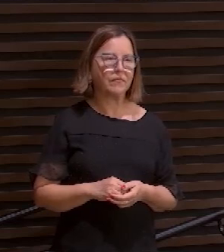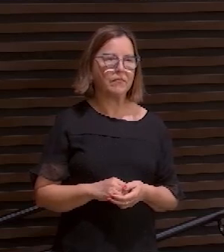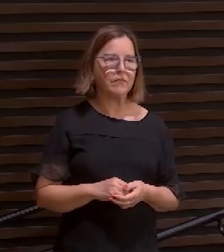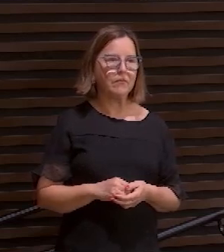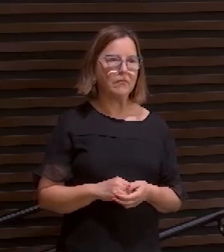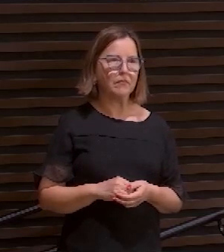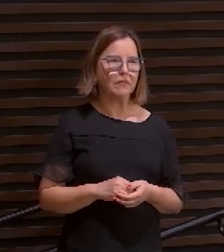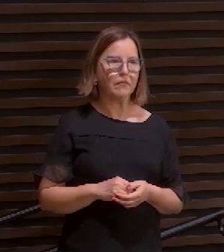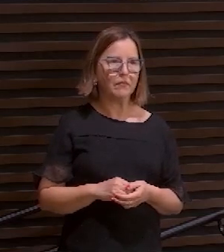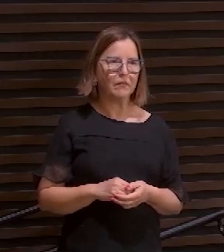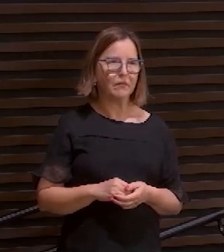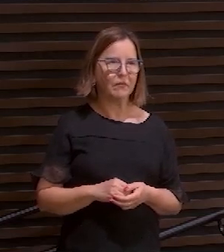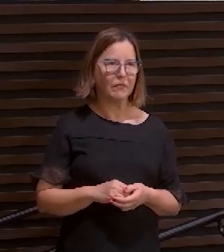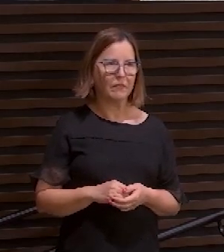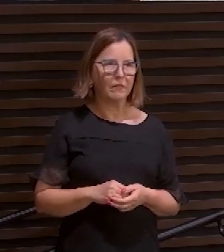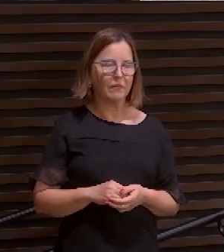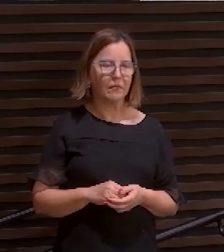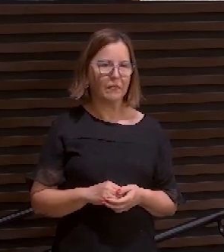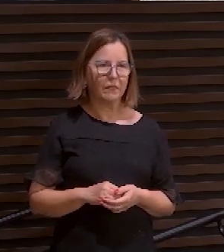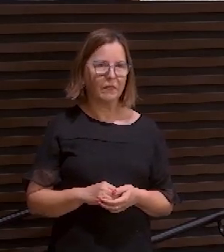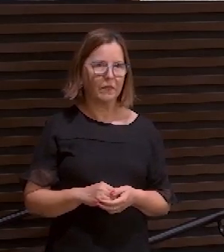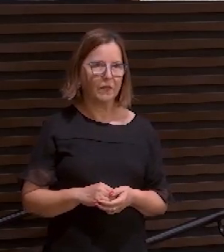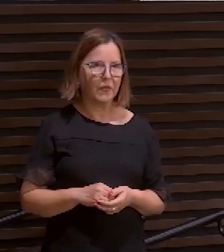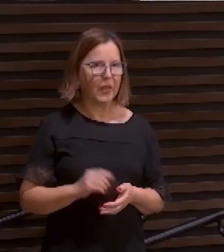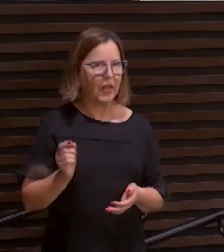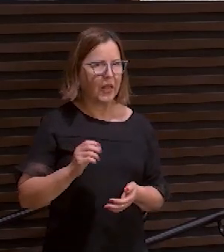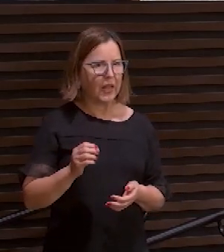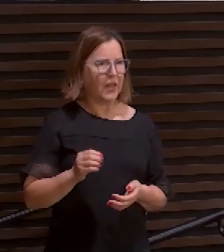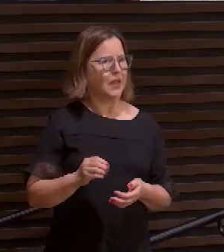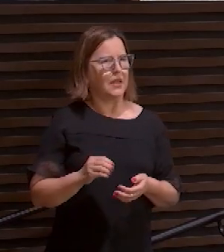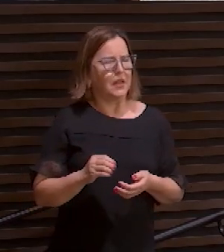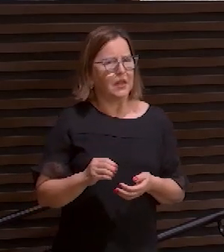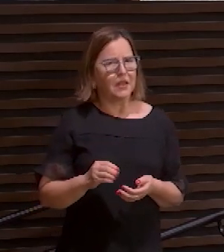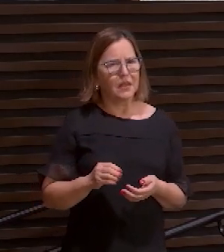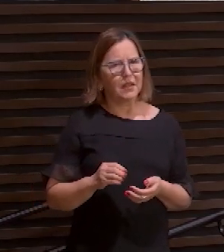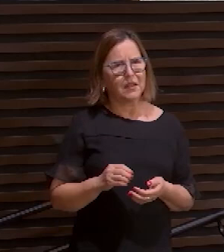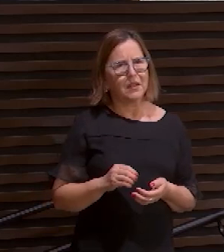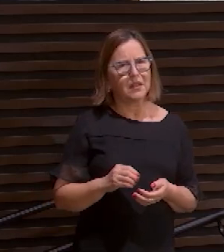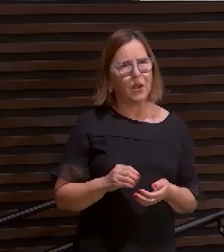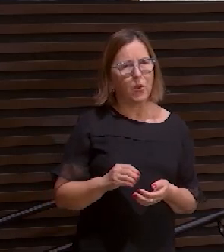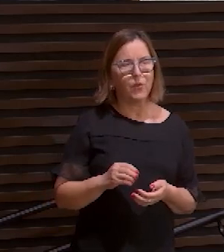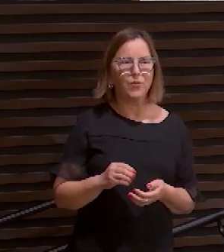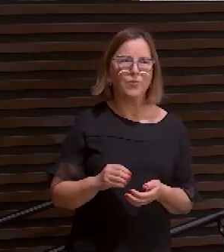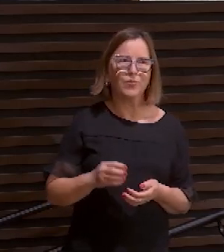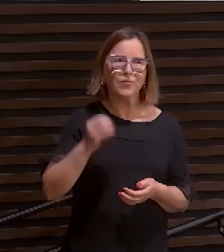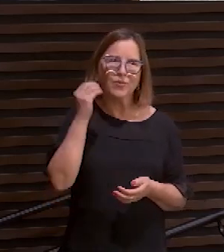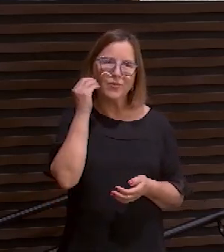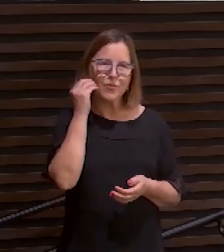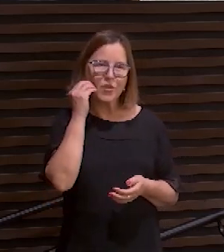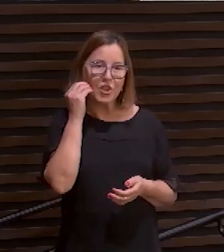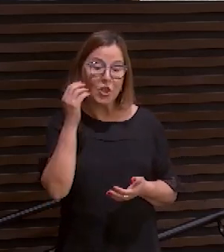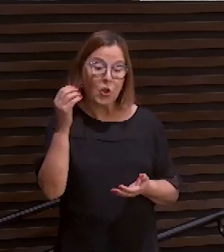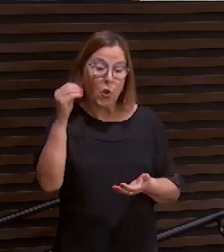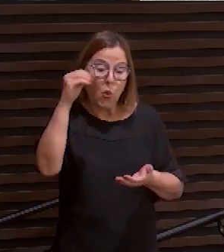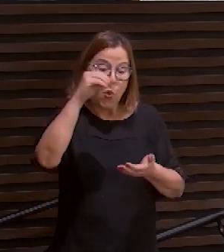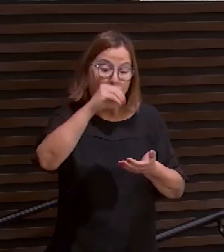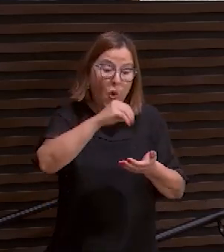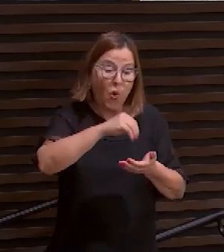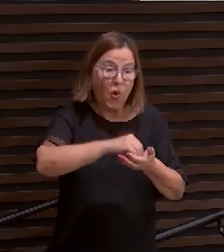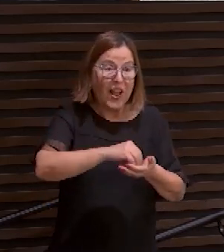Não tente colocar fé na vida de ninguém, porque a fé não